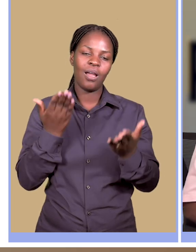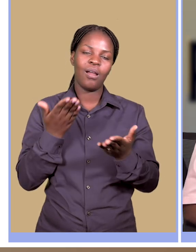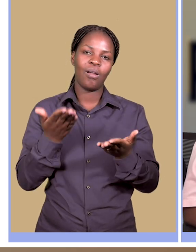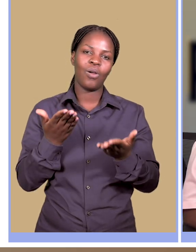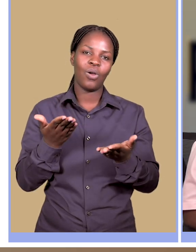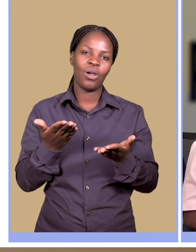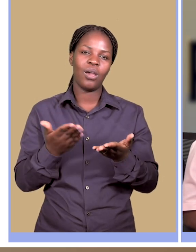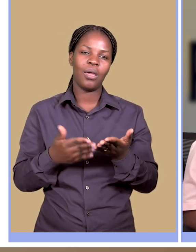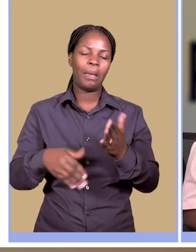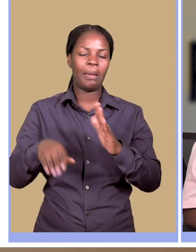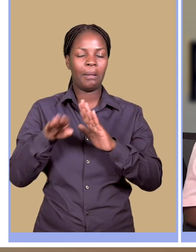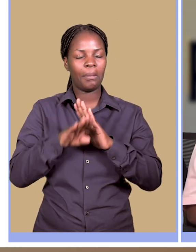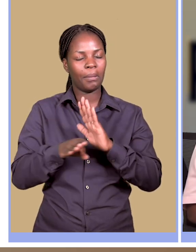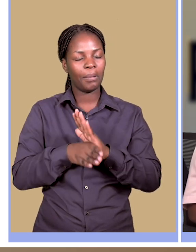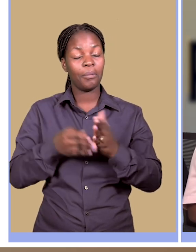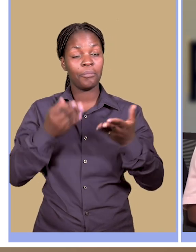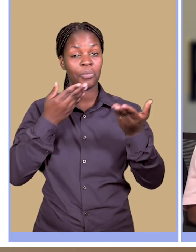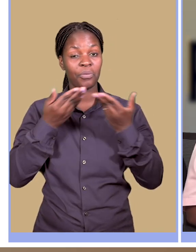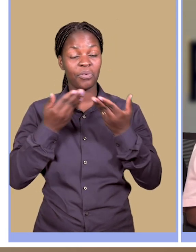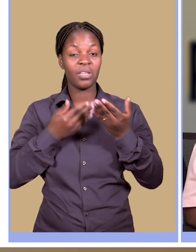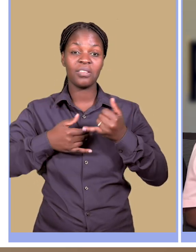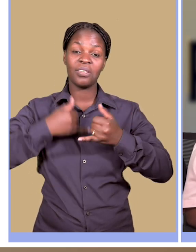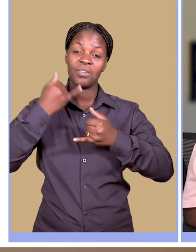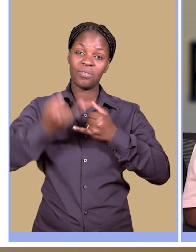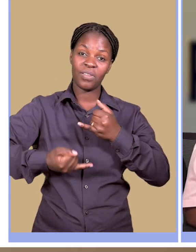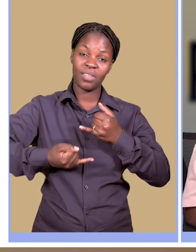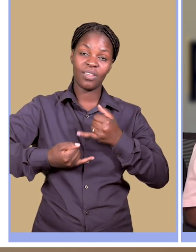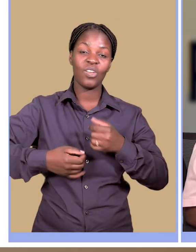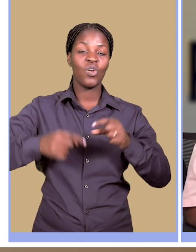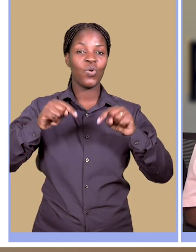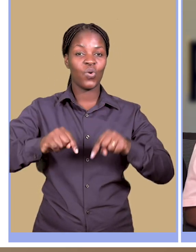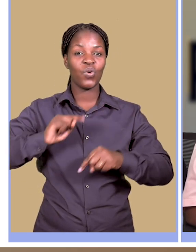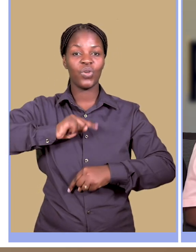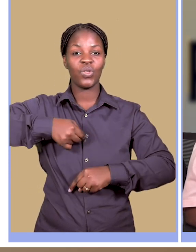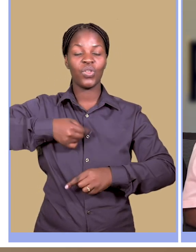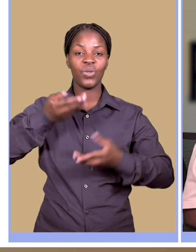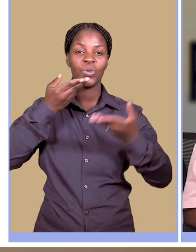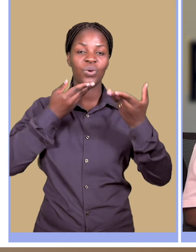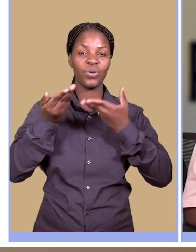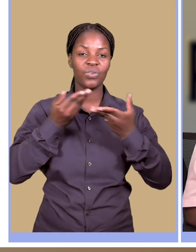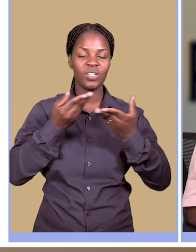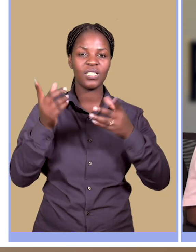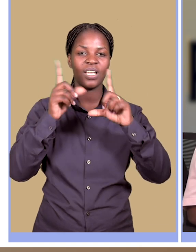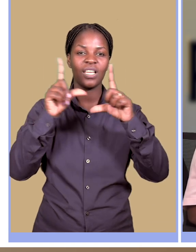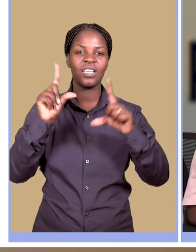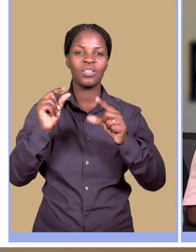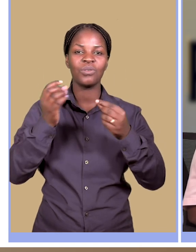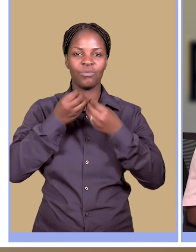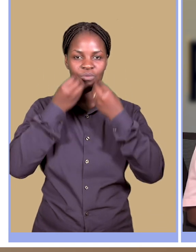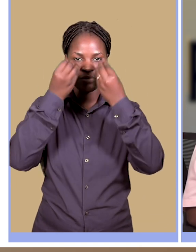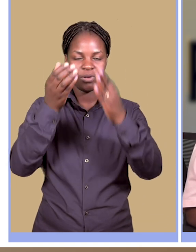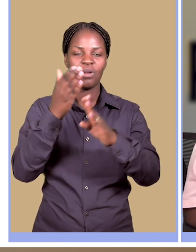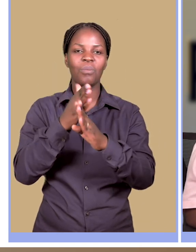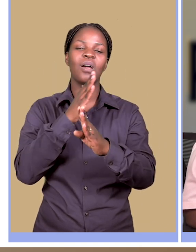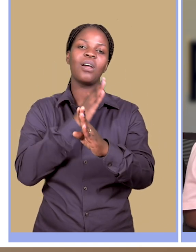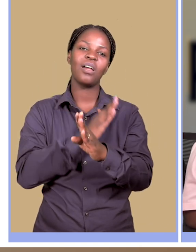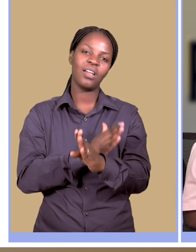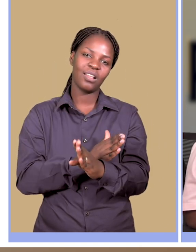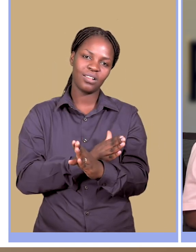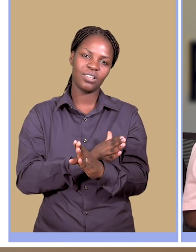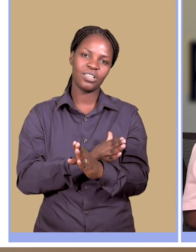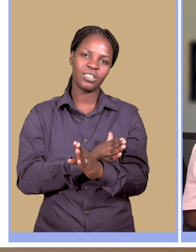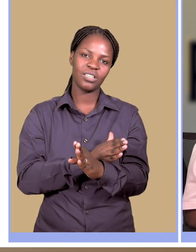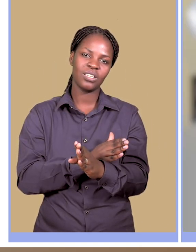obrigado. Chegamos mesmo ao fim da nossa conversa. Hoje falamos sobre o aviso